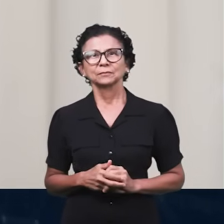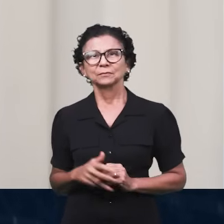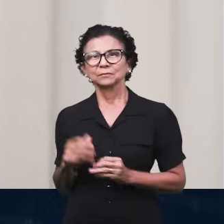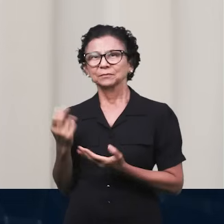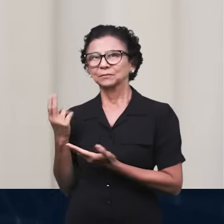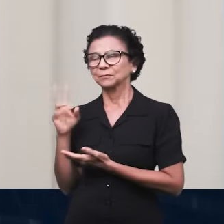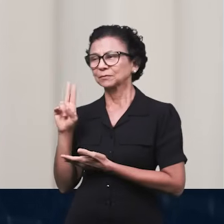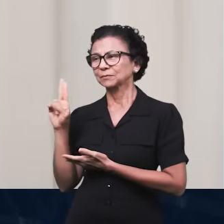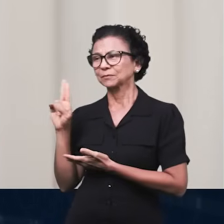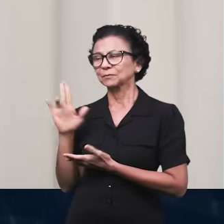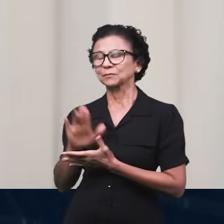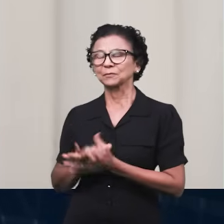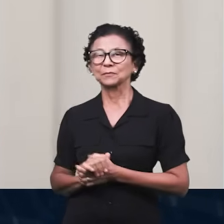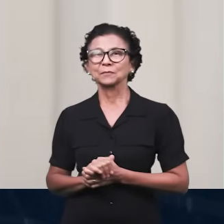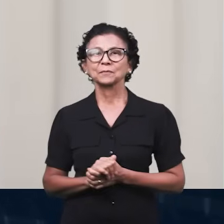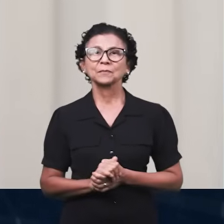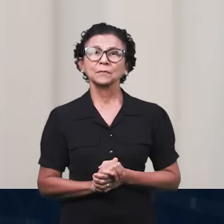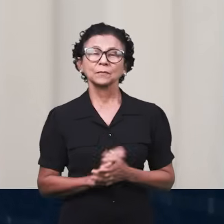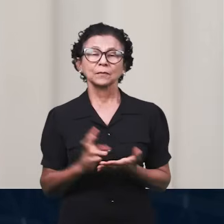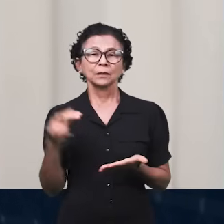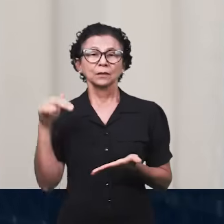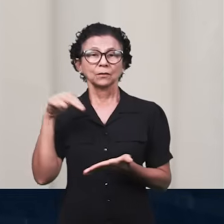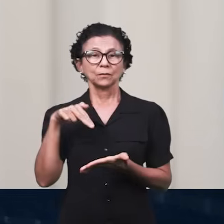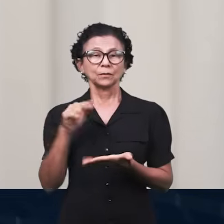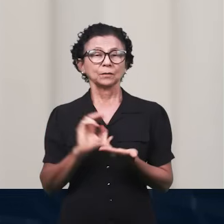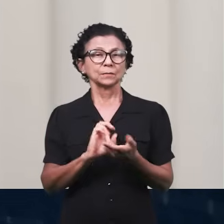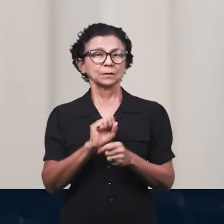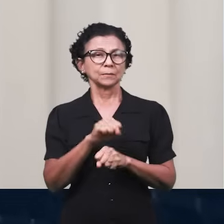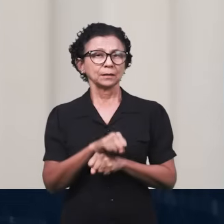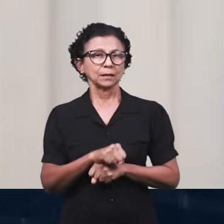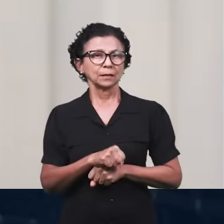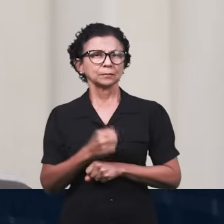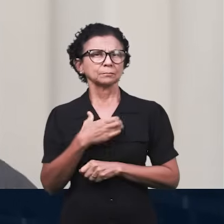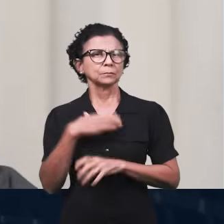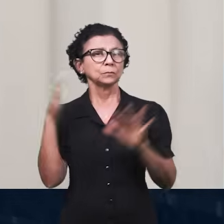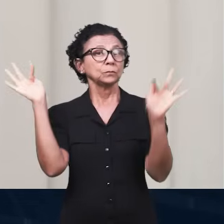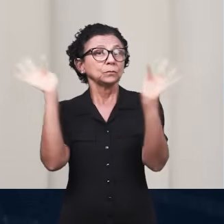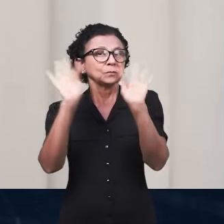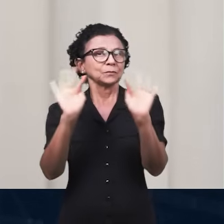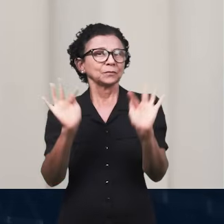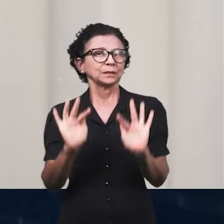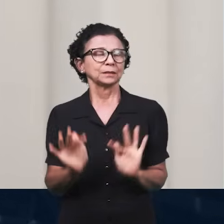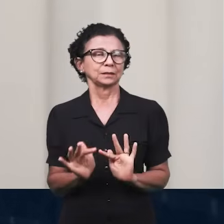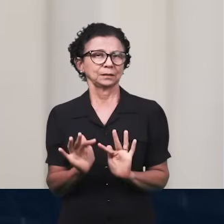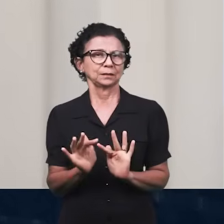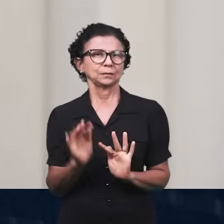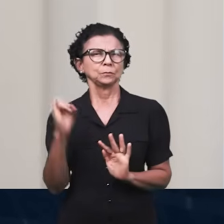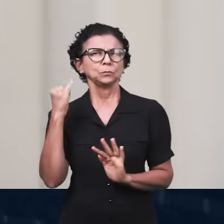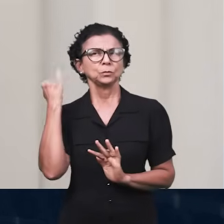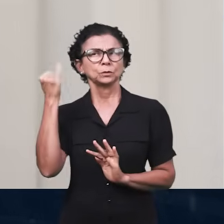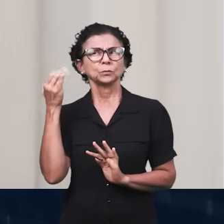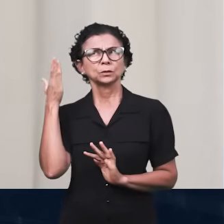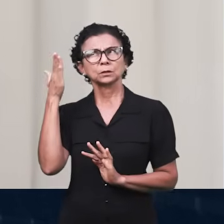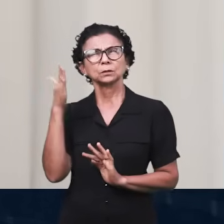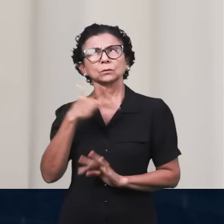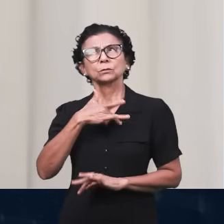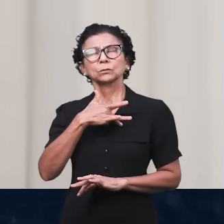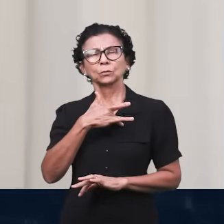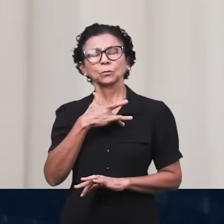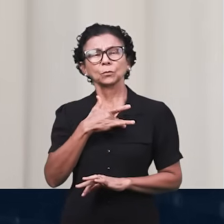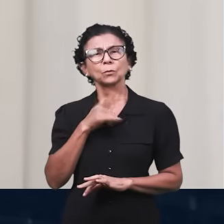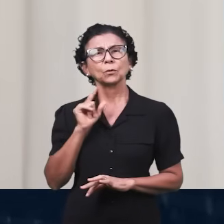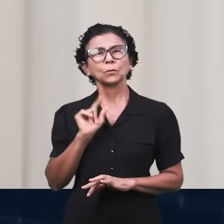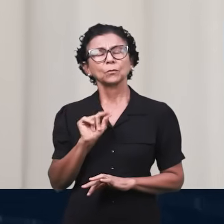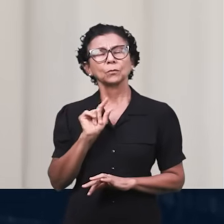Denver, Colorado para este seminário e estou muito feliz por ter vindo. Uma mensagem muito relevante que tocou meu coração